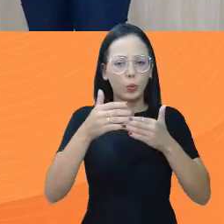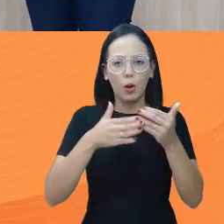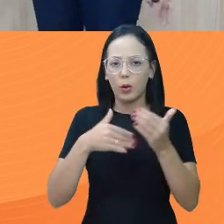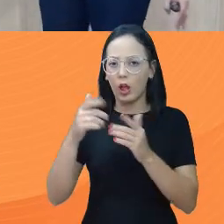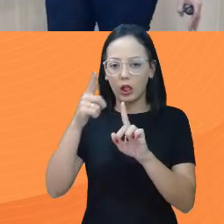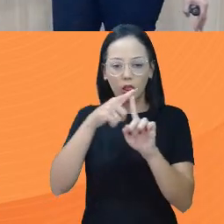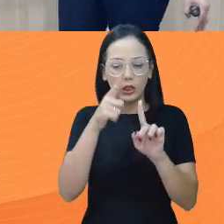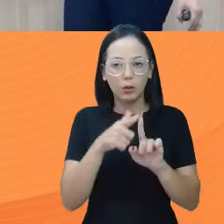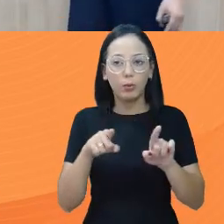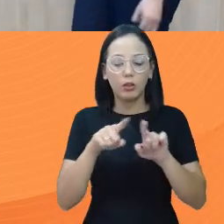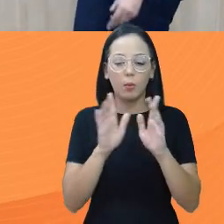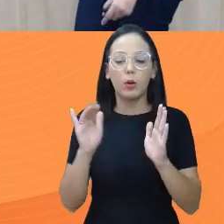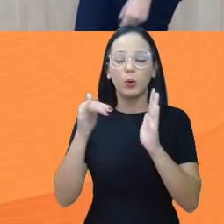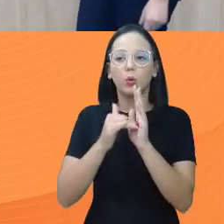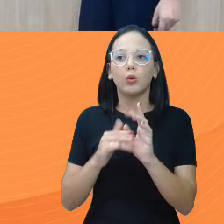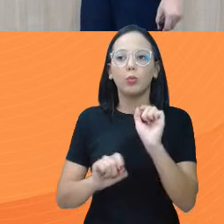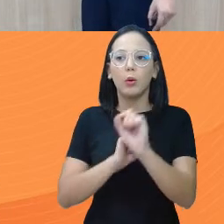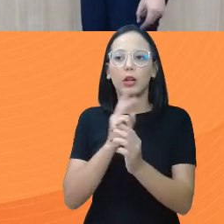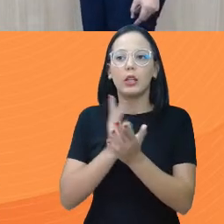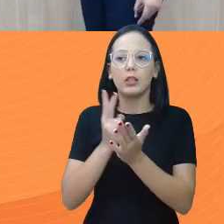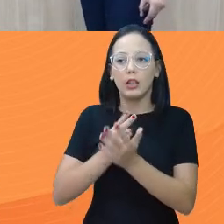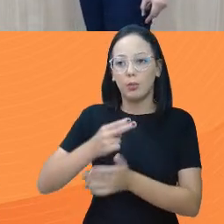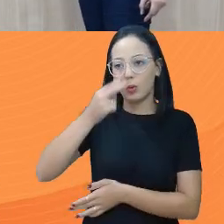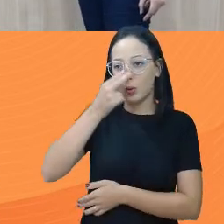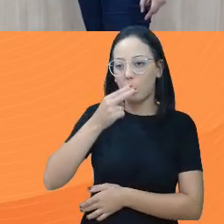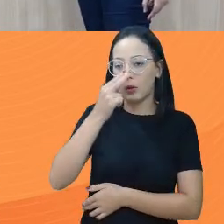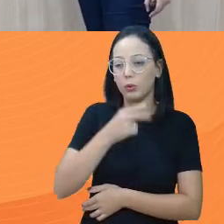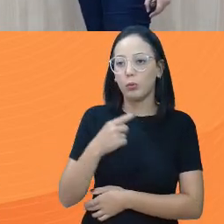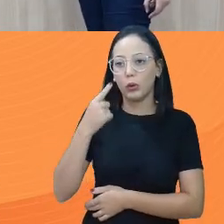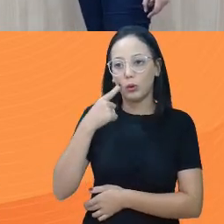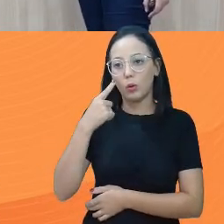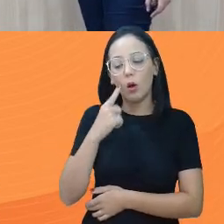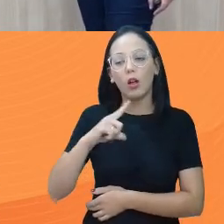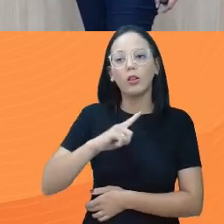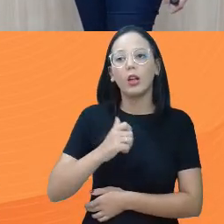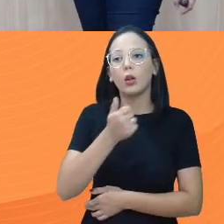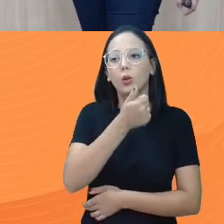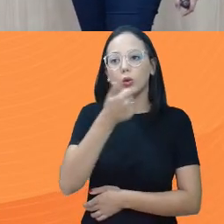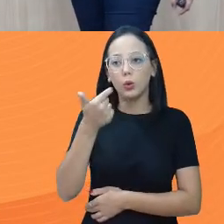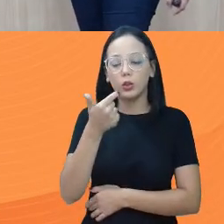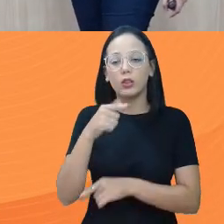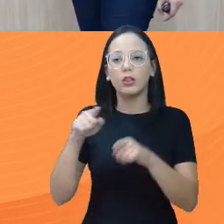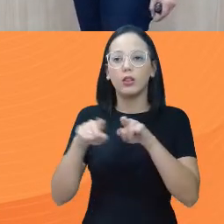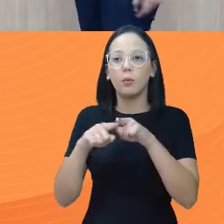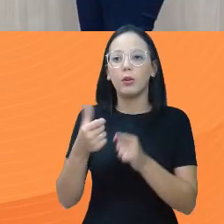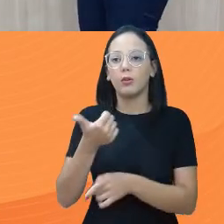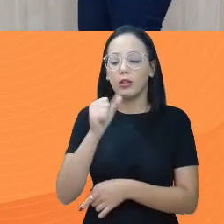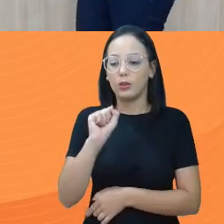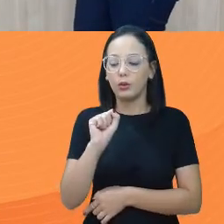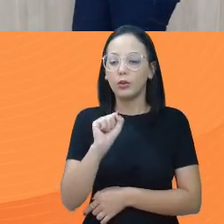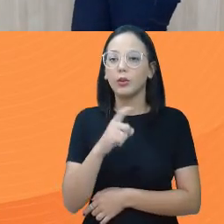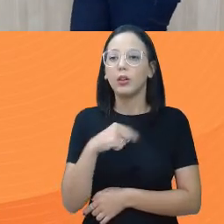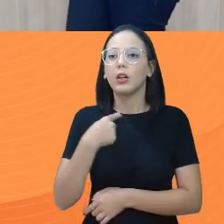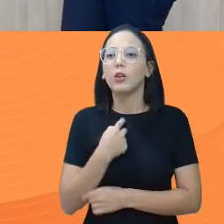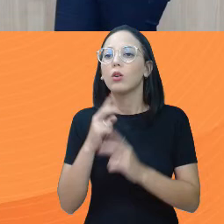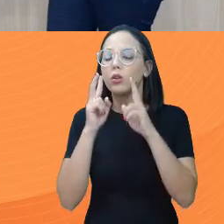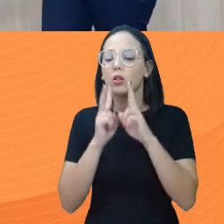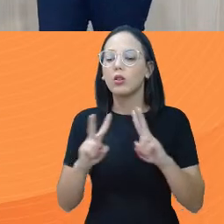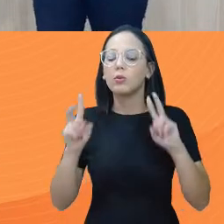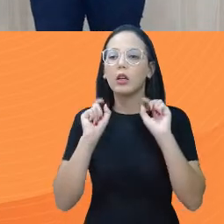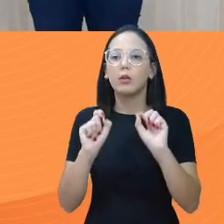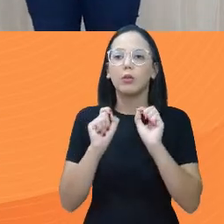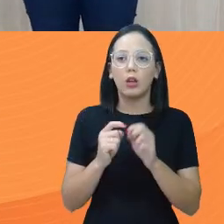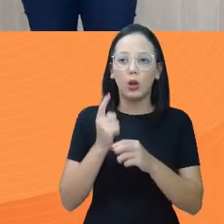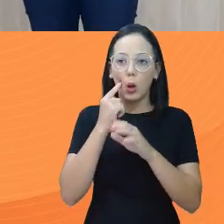valor. E o último número sempre é ele mesmo. Aparece ali em cima o 12 e depois o 18, né? E daí a gente observa,